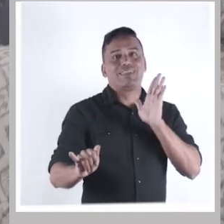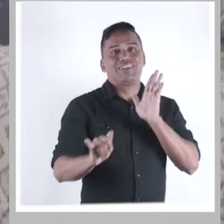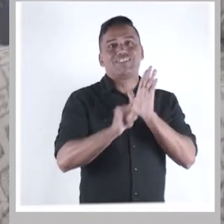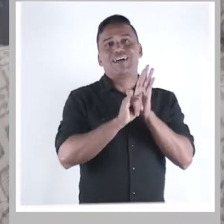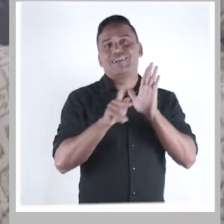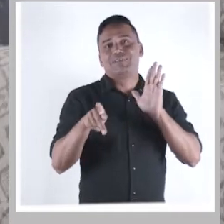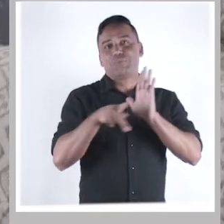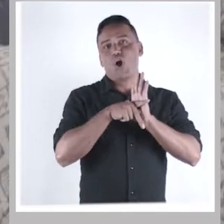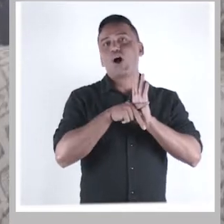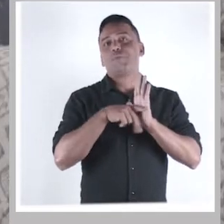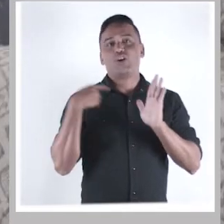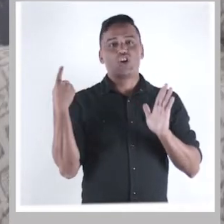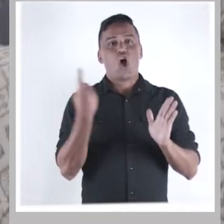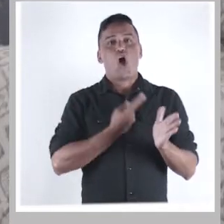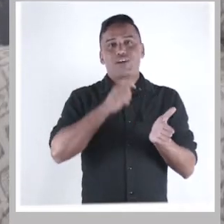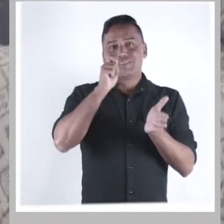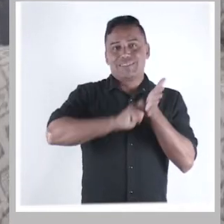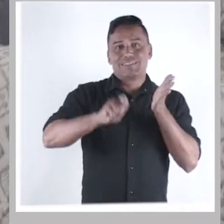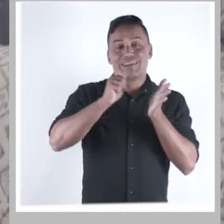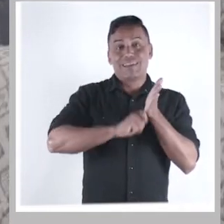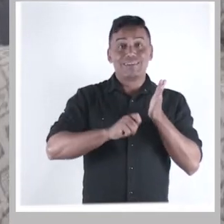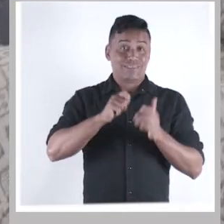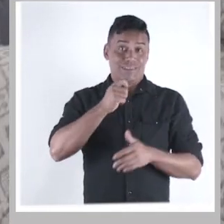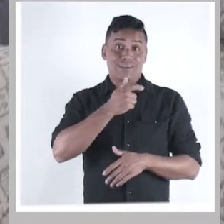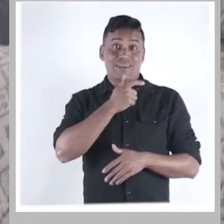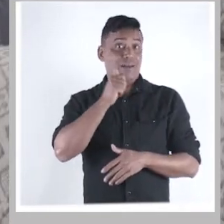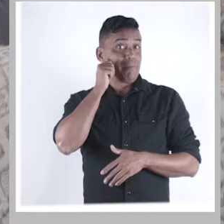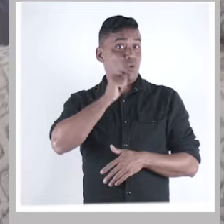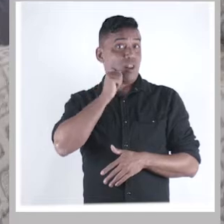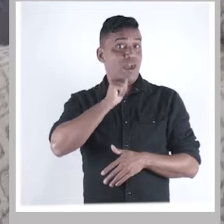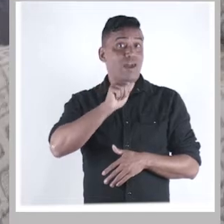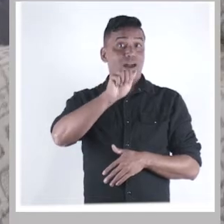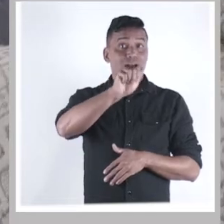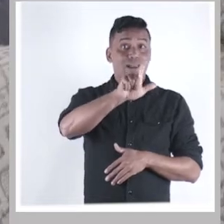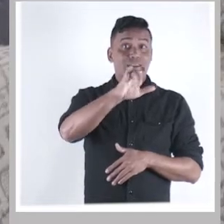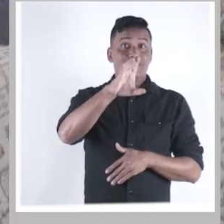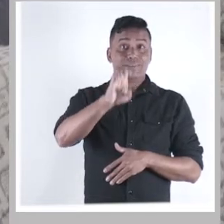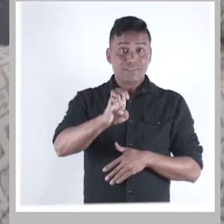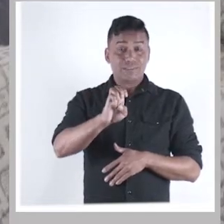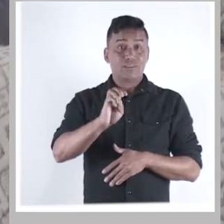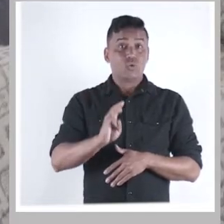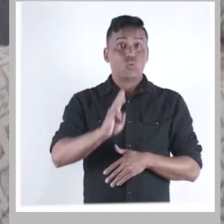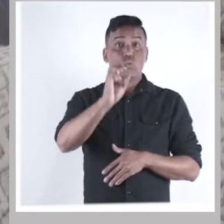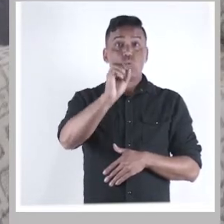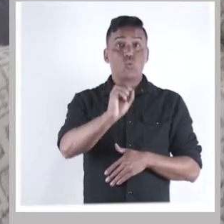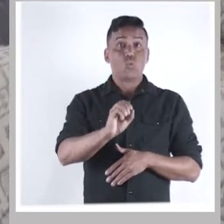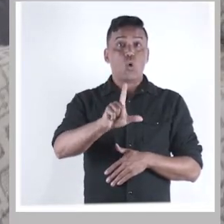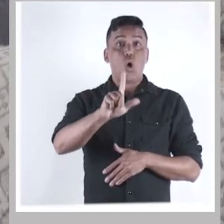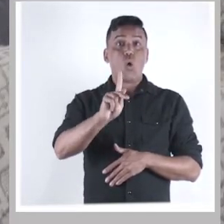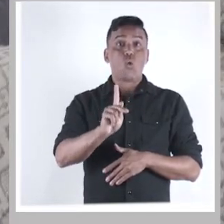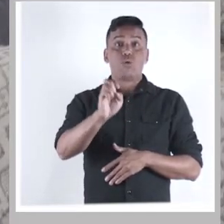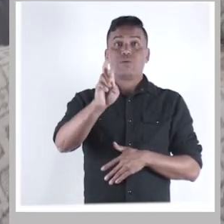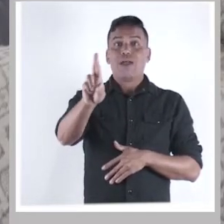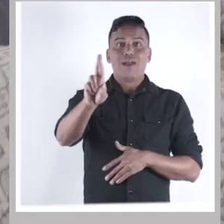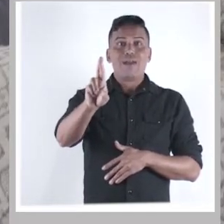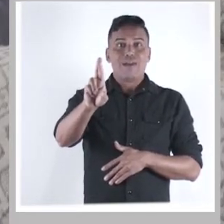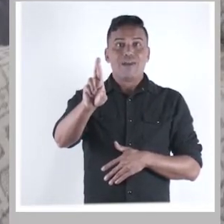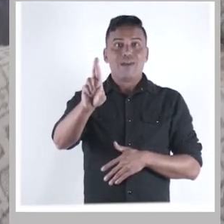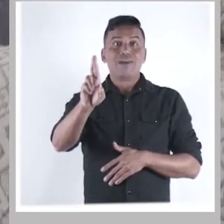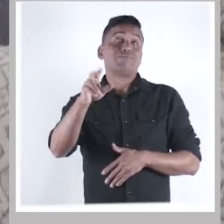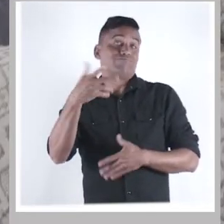algo que determina a nossa escrita, né? Como você disse, da Alice Walker retomando a Zora,